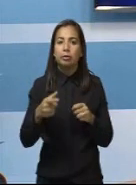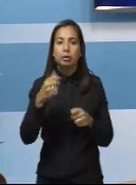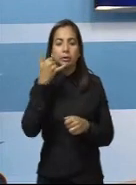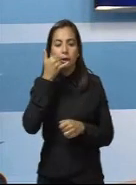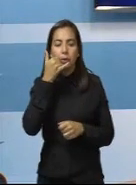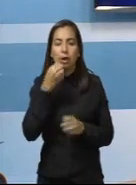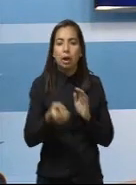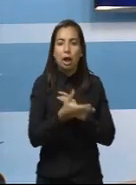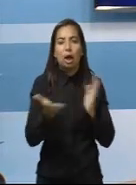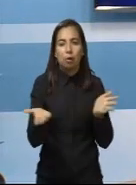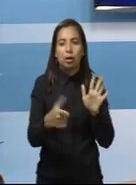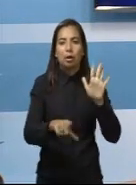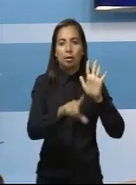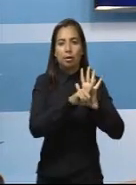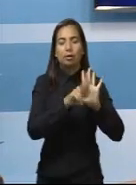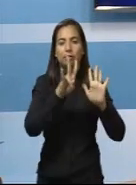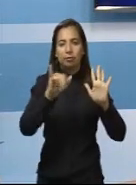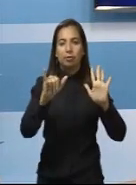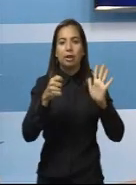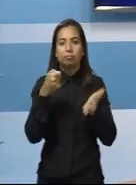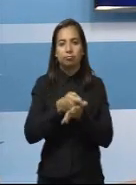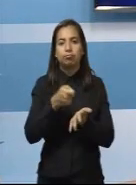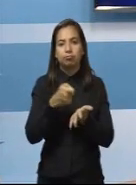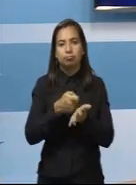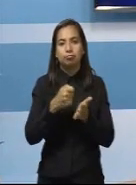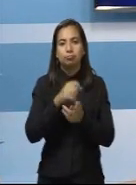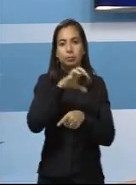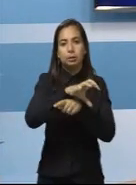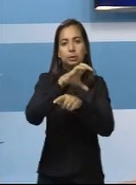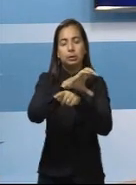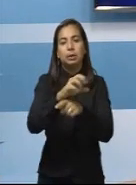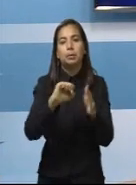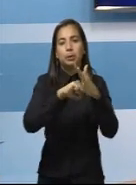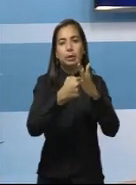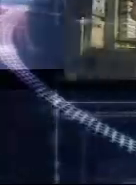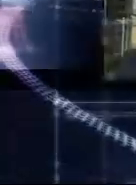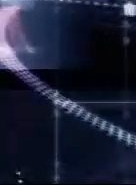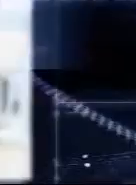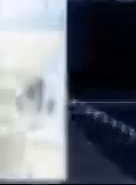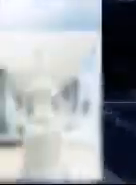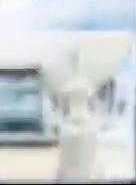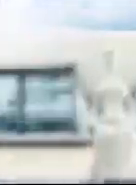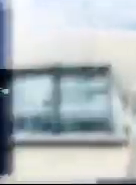para bloquear. Quando voltarmos, um instante só, a gente analisa essa discussão.